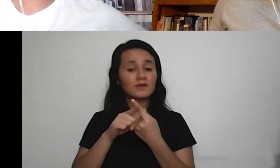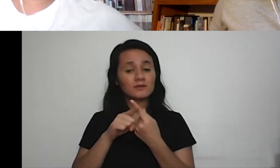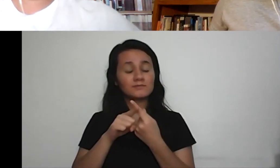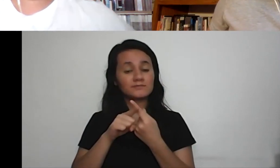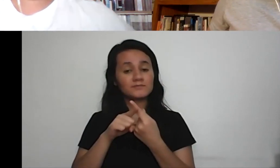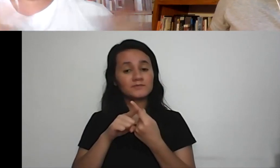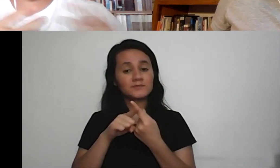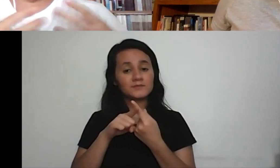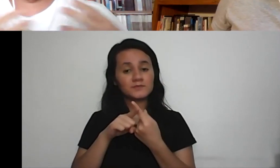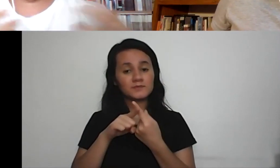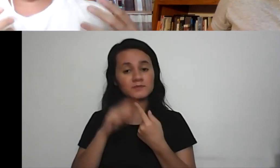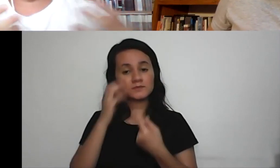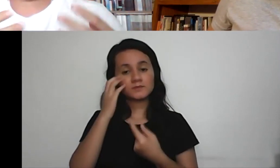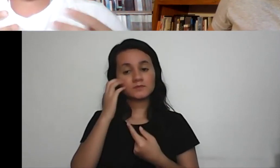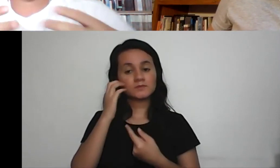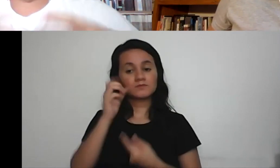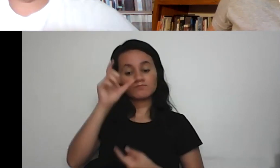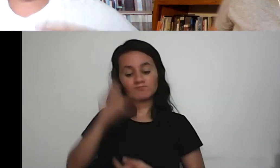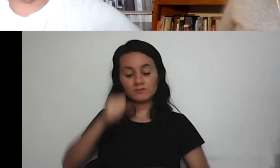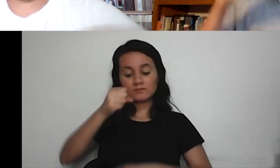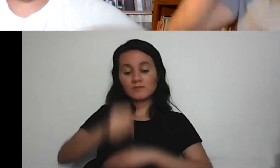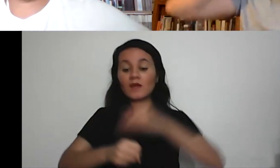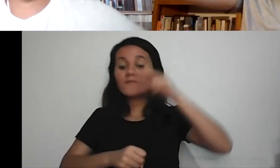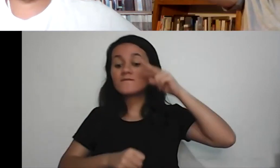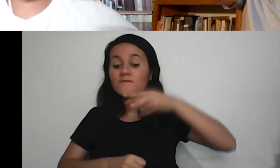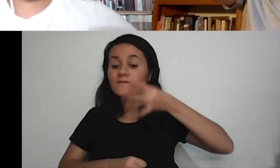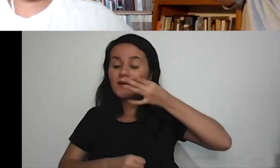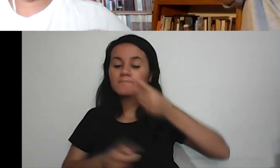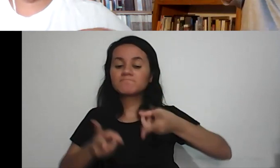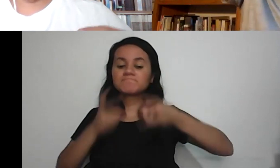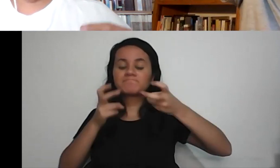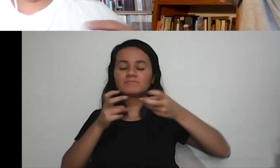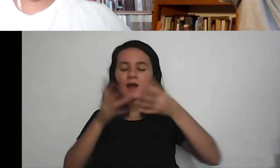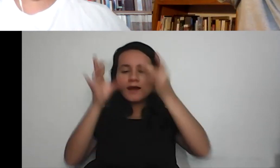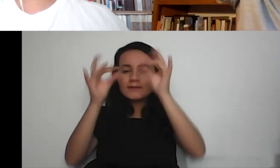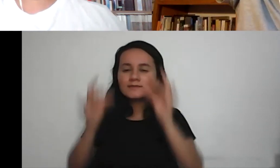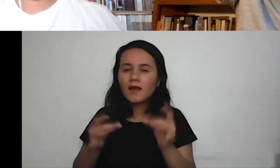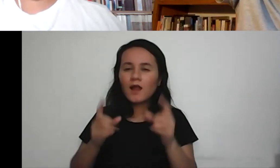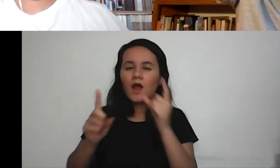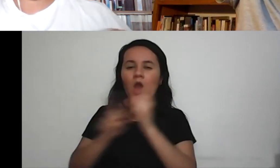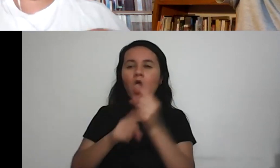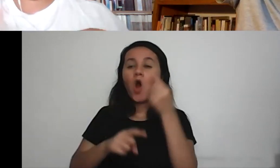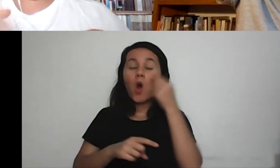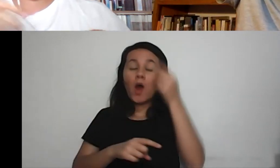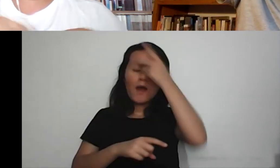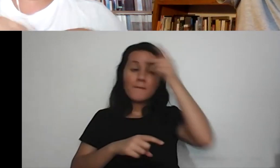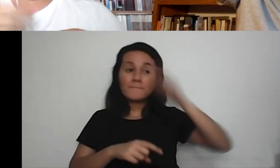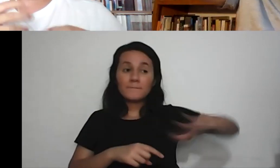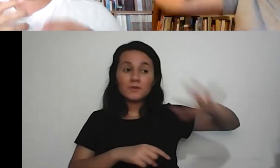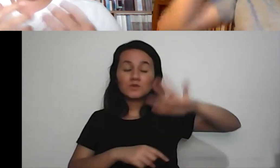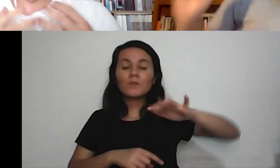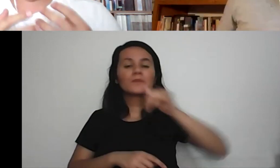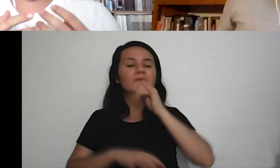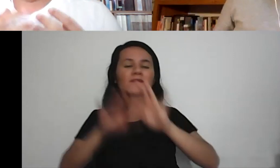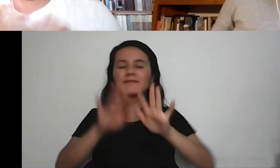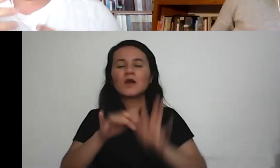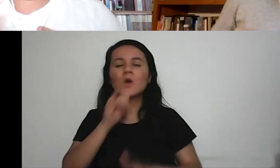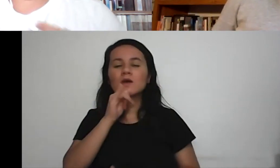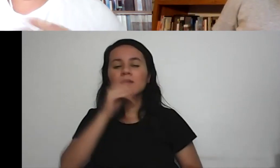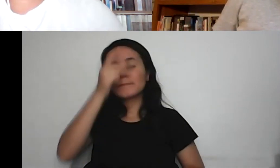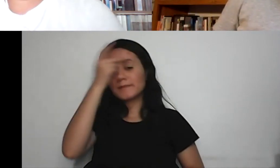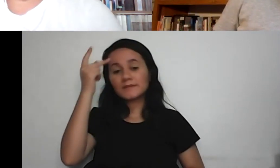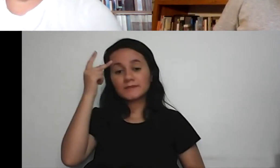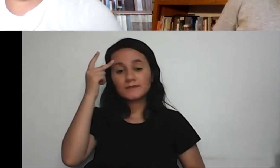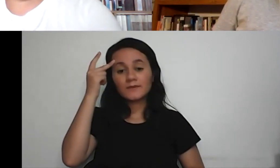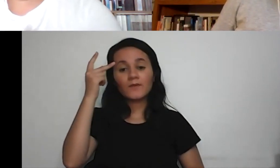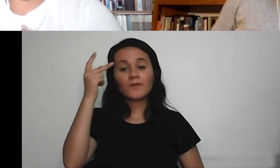vai perceber as dinâmicas, né? Essas dinâmicas muito mais no detalhe, né? Olha, o pessoal tem... Às vezes você conhece, inclusive, quem